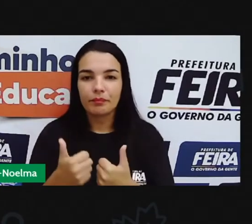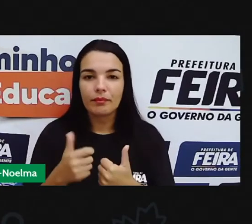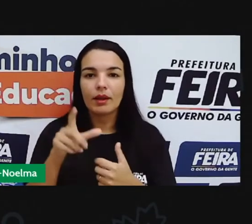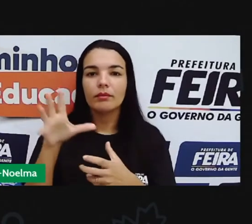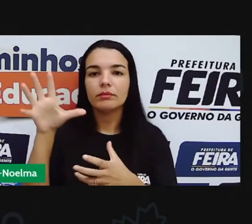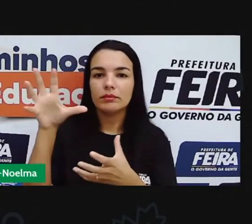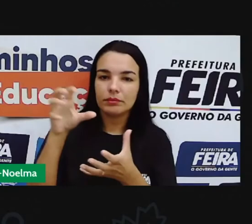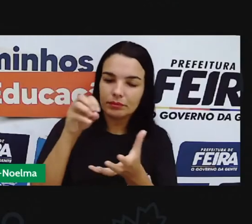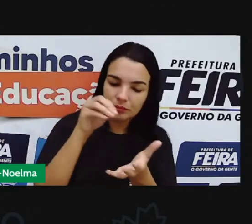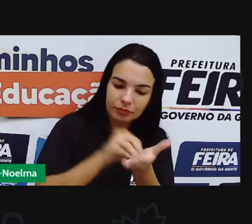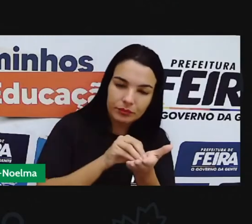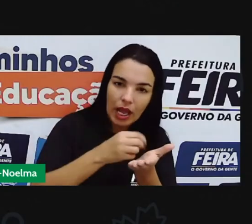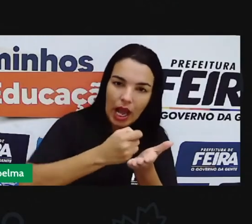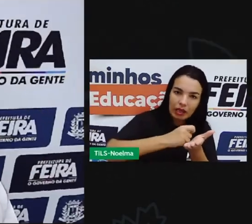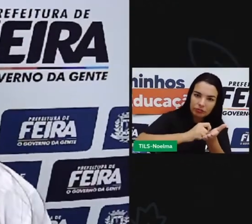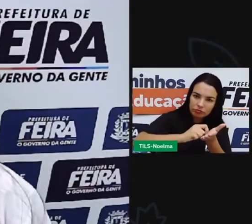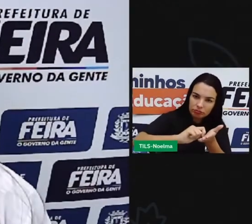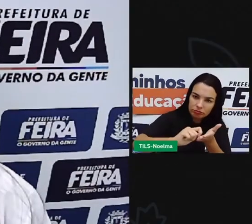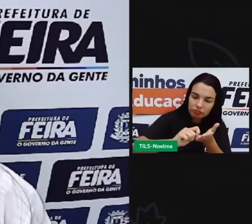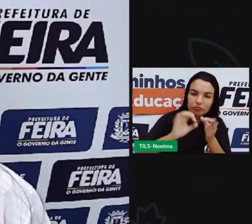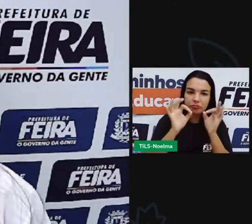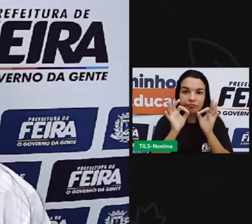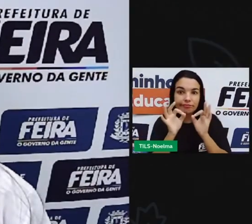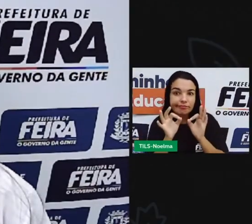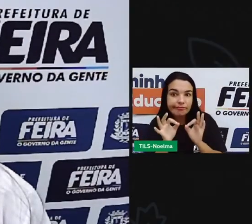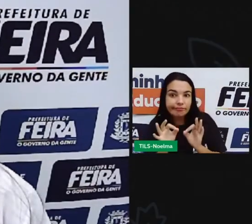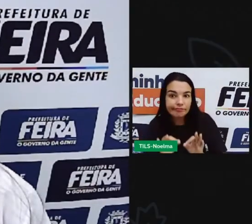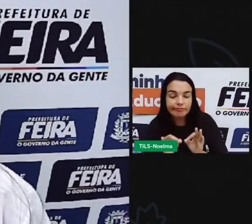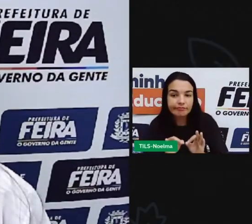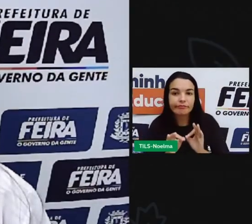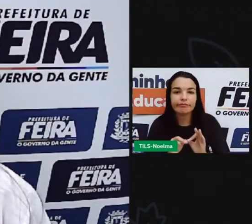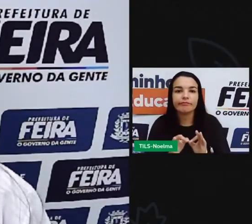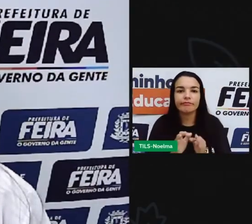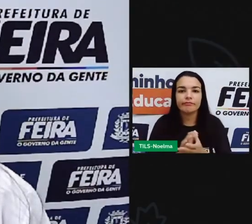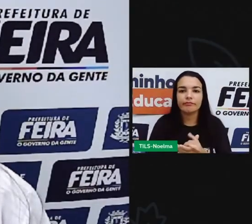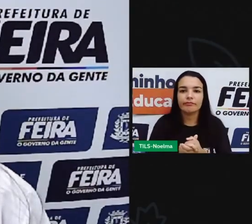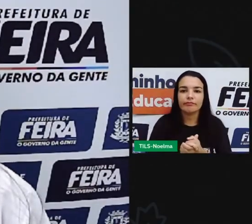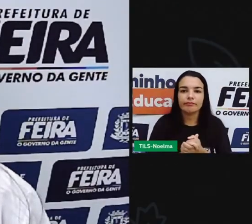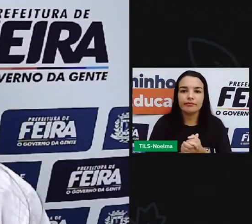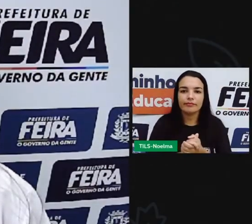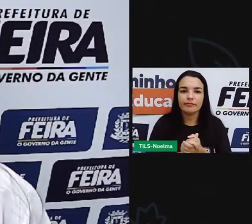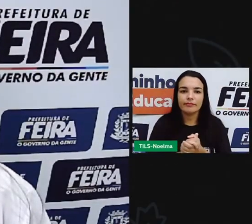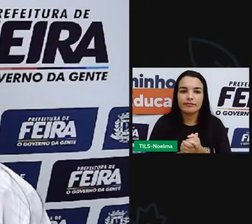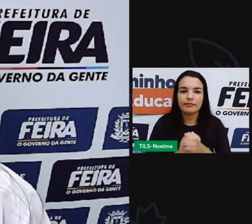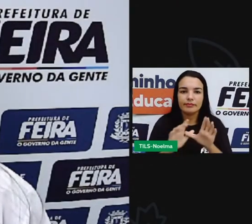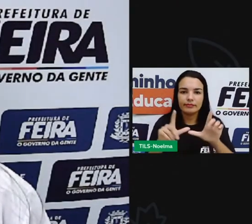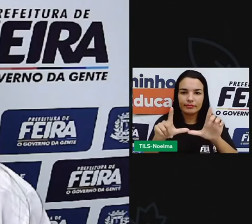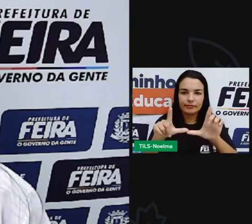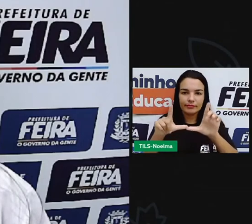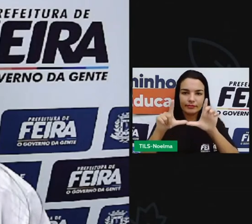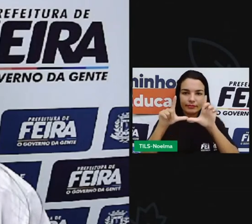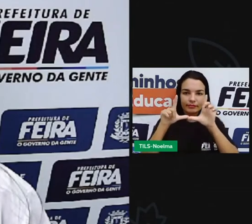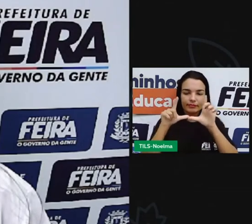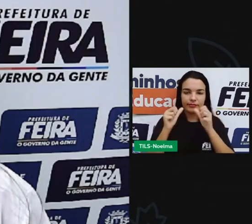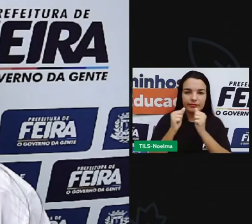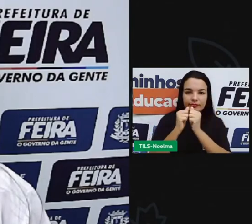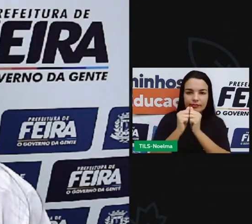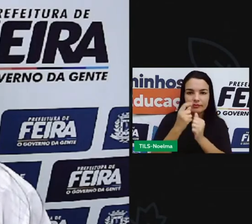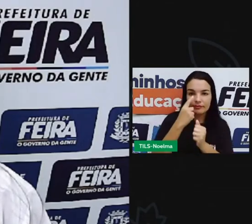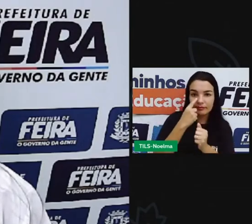para vocês, tá? Vou compartilhar essa tela com vocês, só para vocês